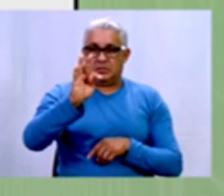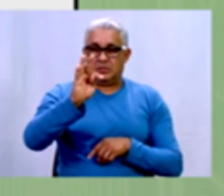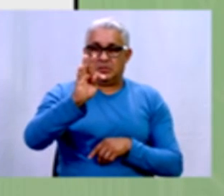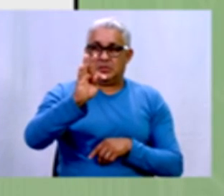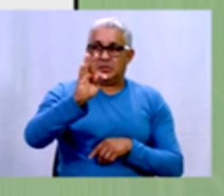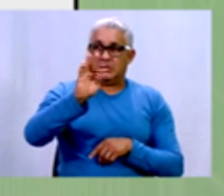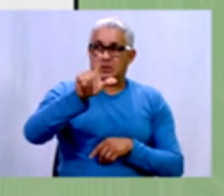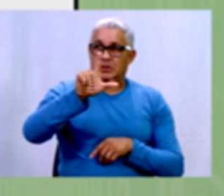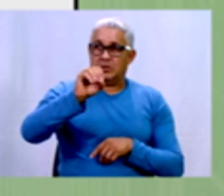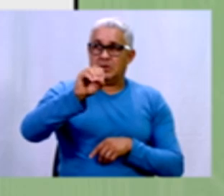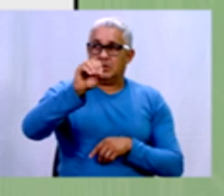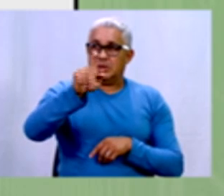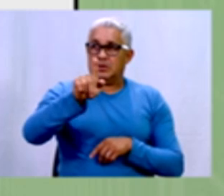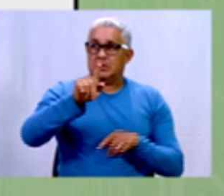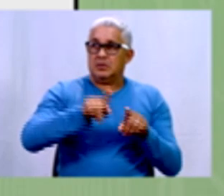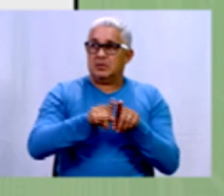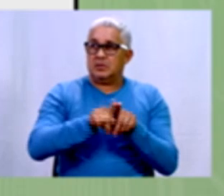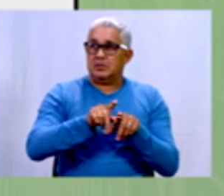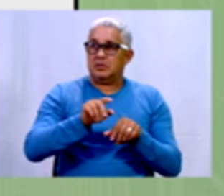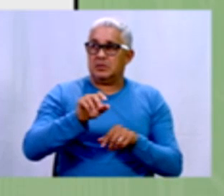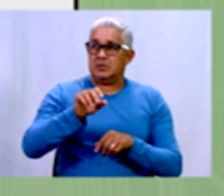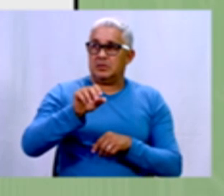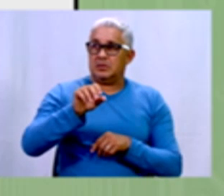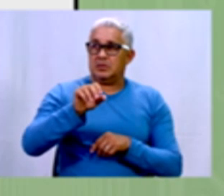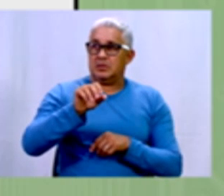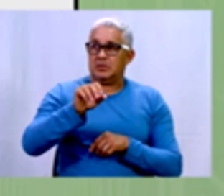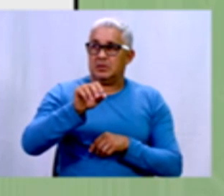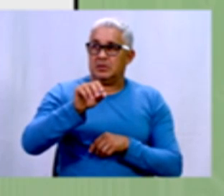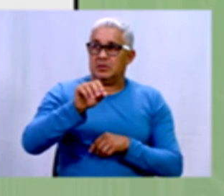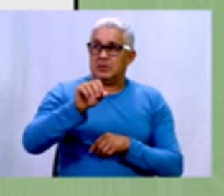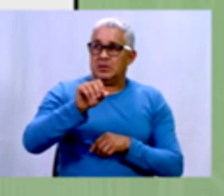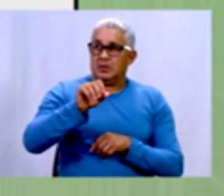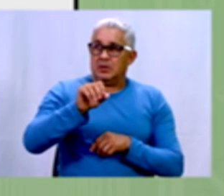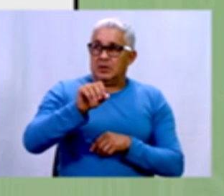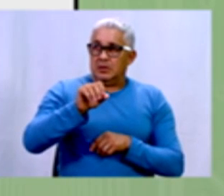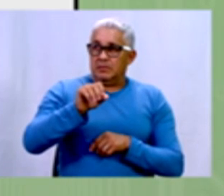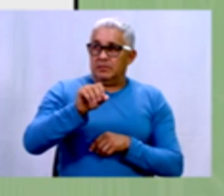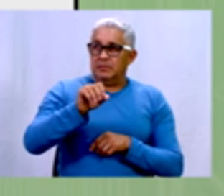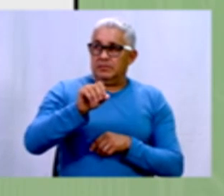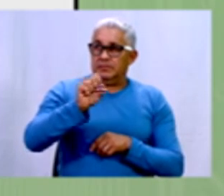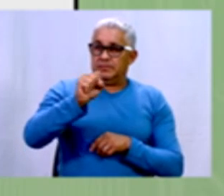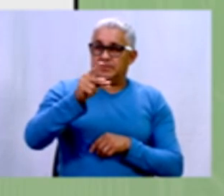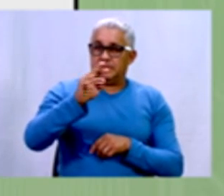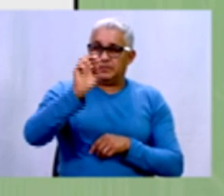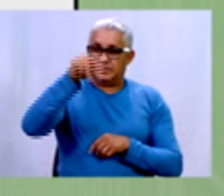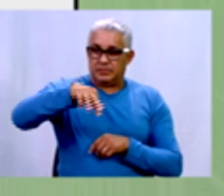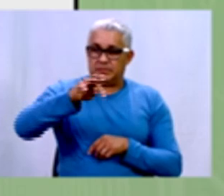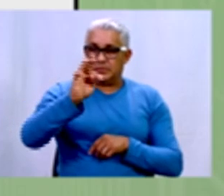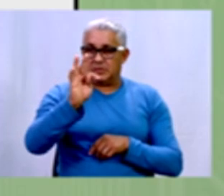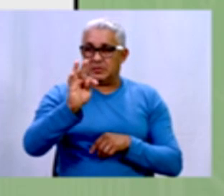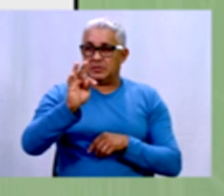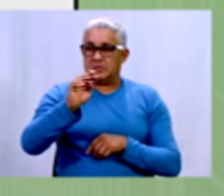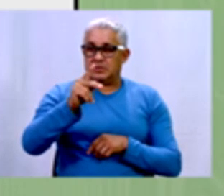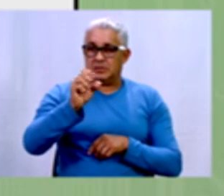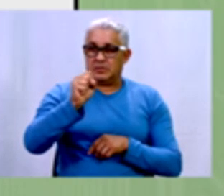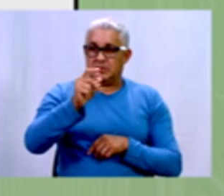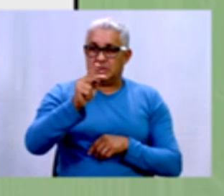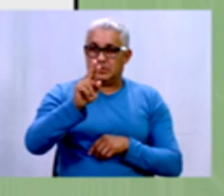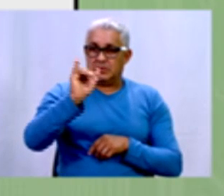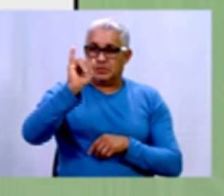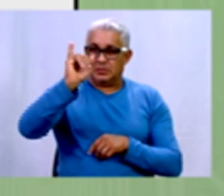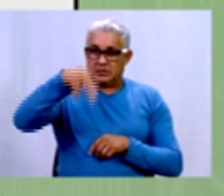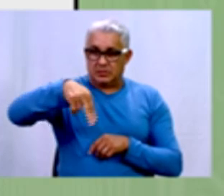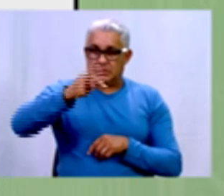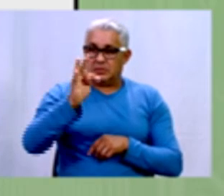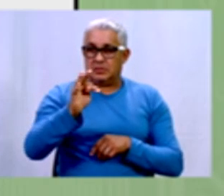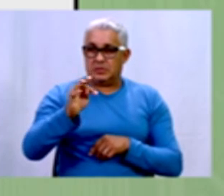reunião diária, o Sprint propriamente dito, a execução do Sprint, que podemos ali botar de 2 a